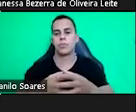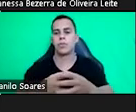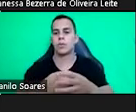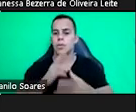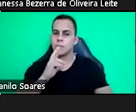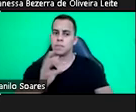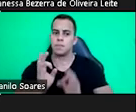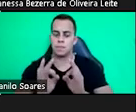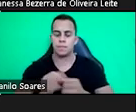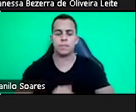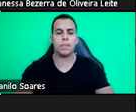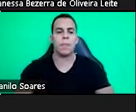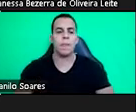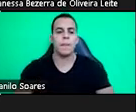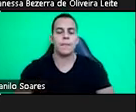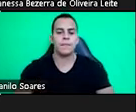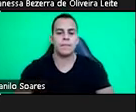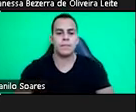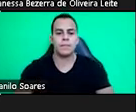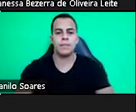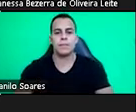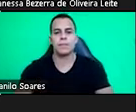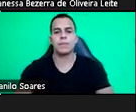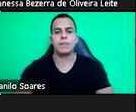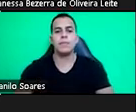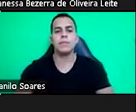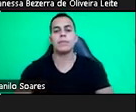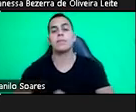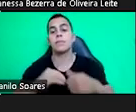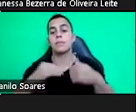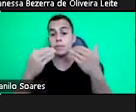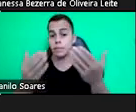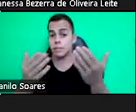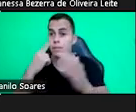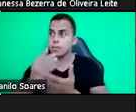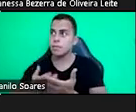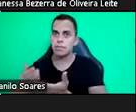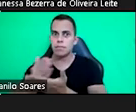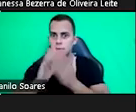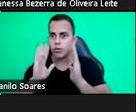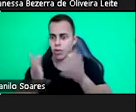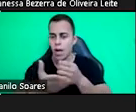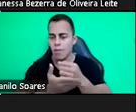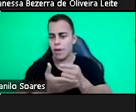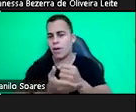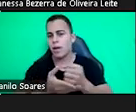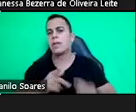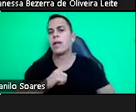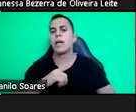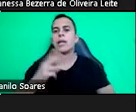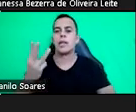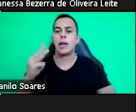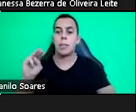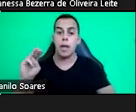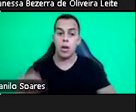também. E aí, gente, o paper da amostra base, ele tem 3 milhões de indivíduos. Quando eles